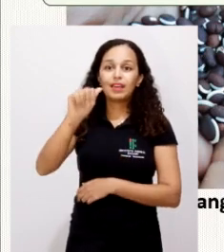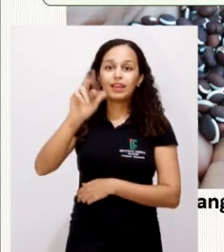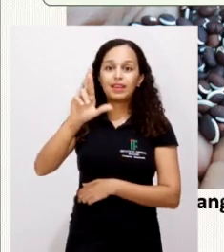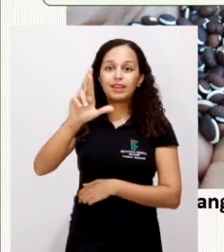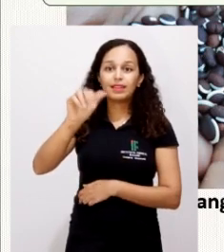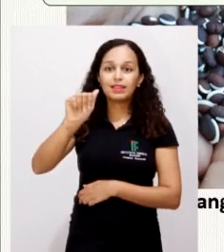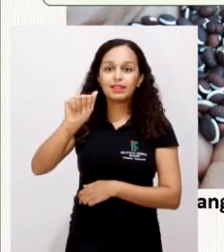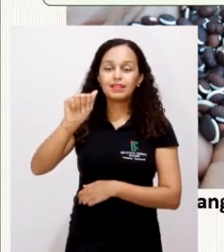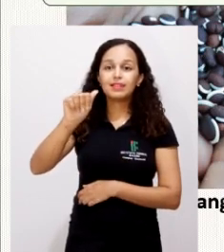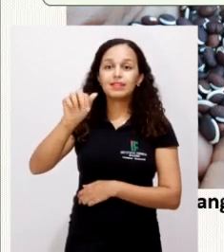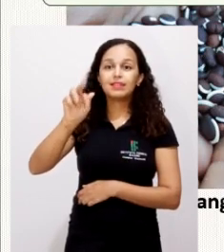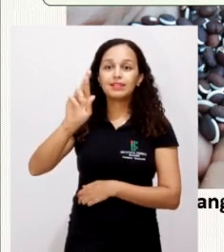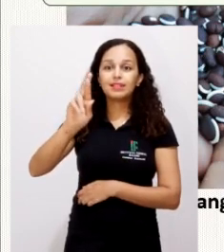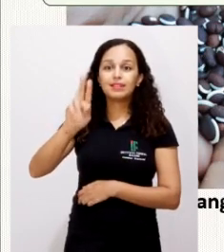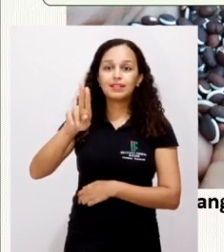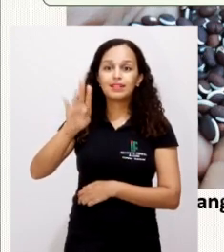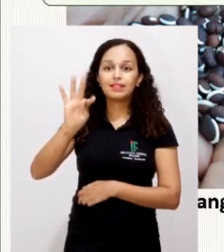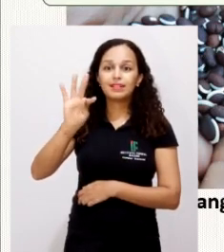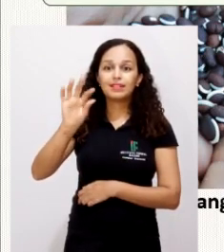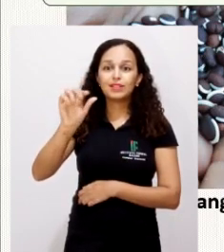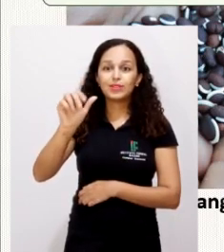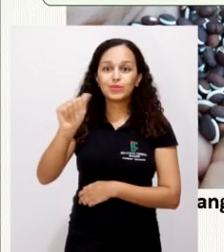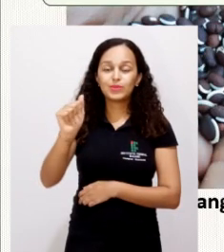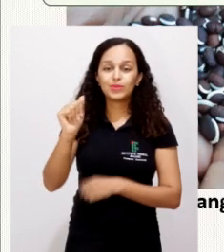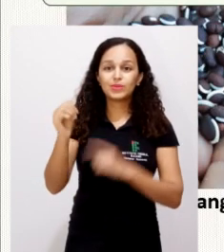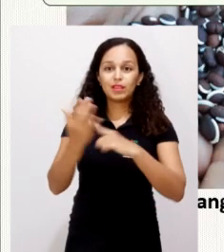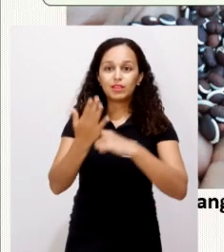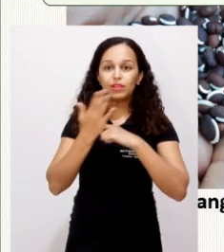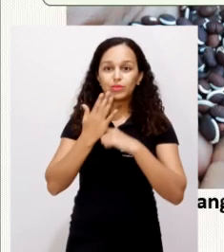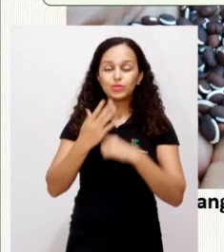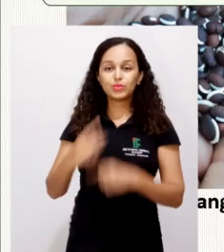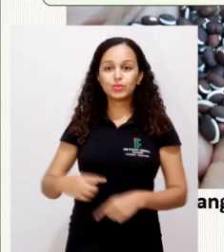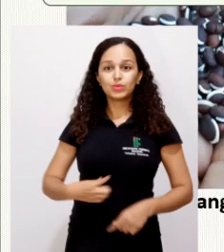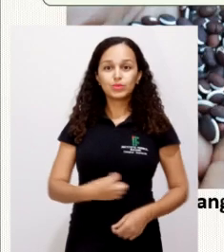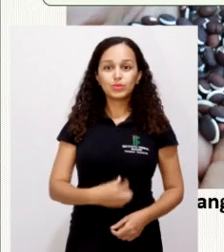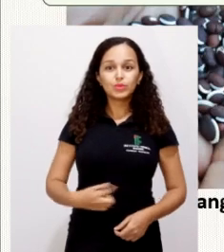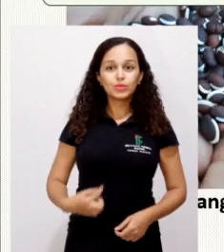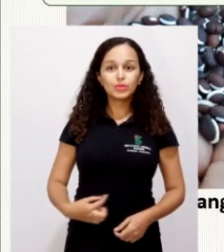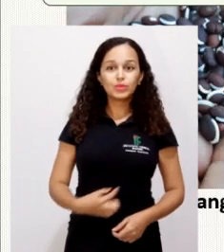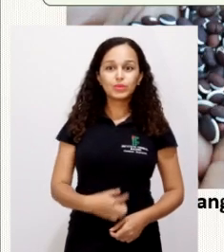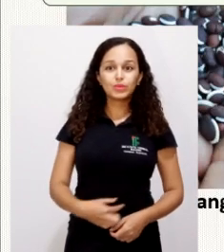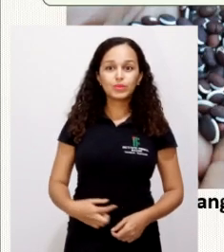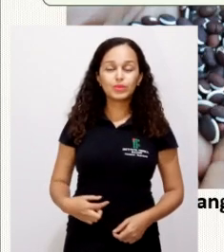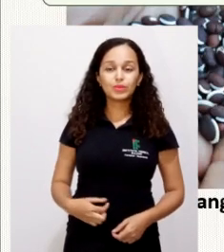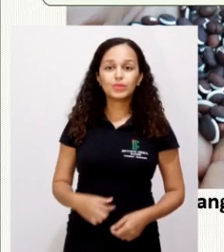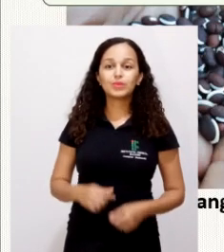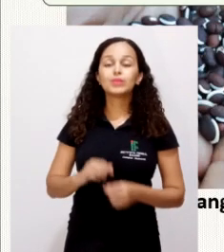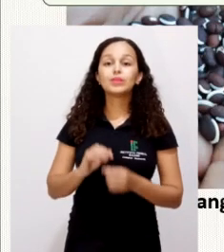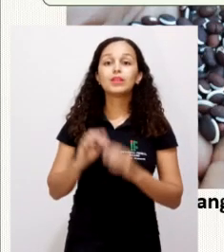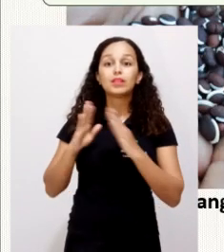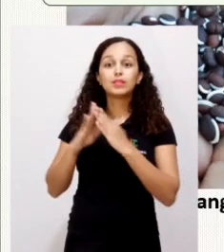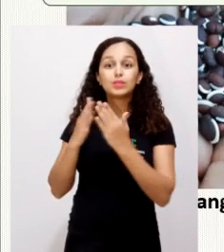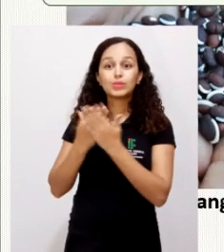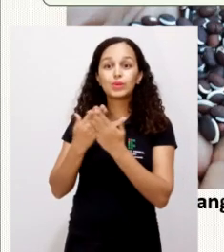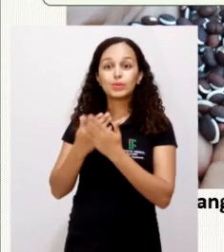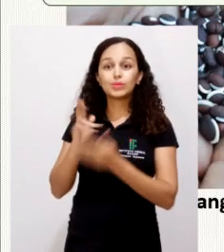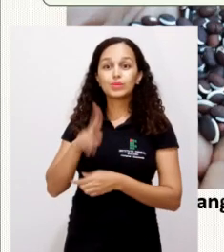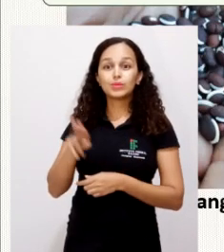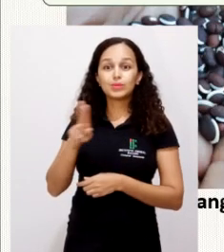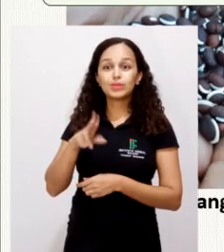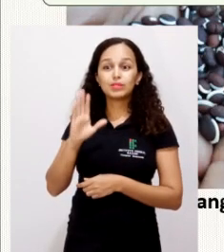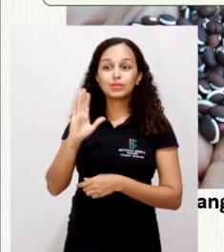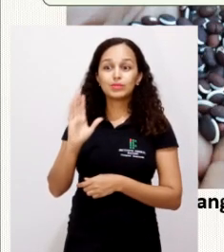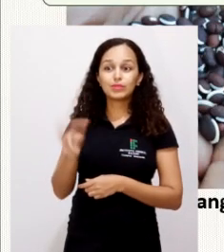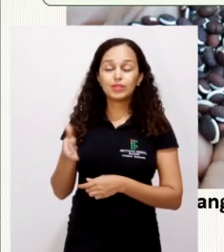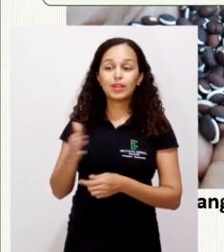que contribui para a saúde do intestino, que já foi inserido na merenda escolar do Recôncavo Baiano, assim como almeirão, rico